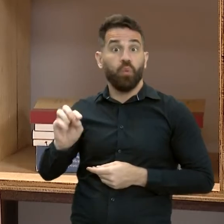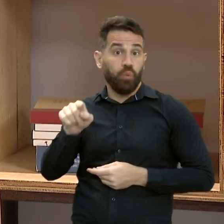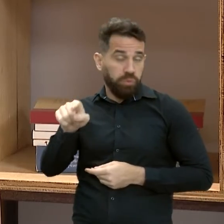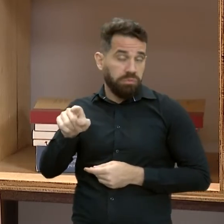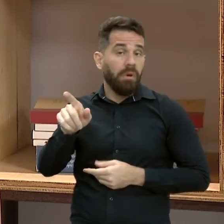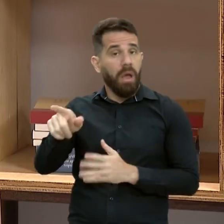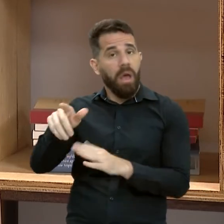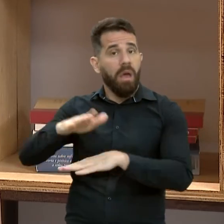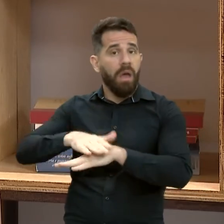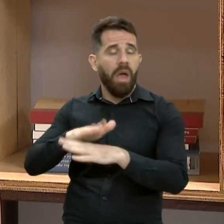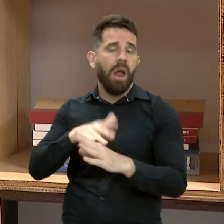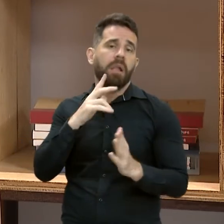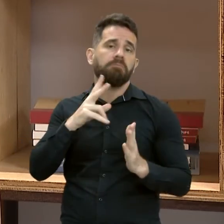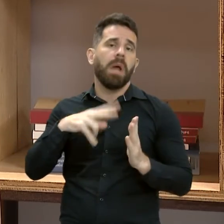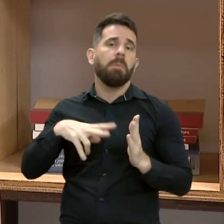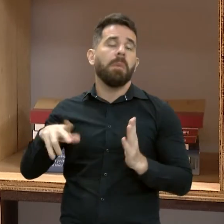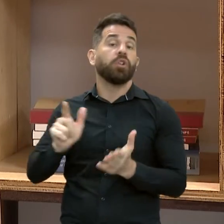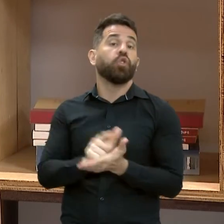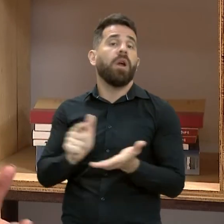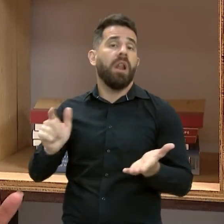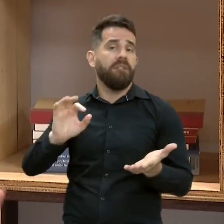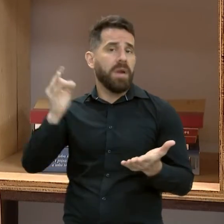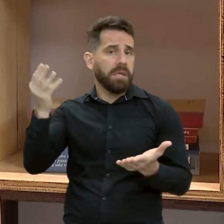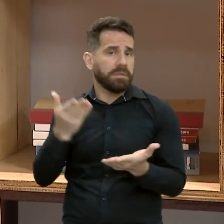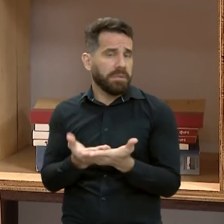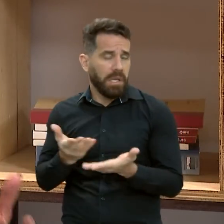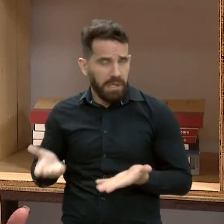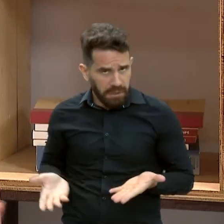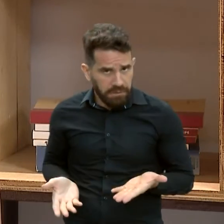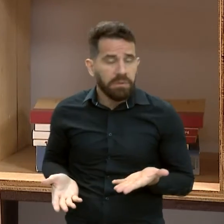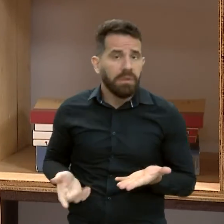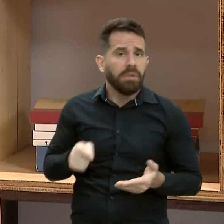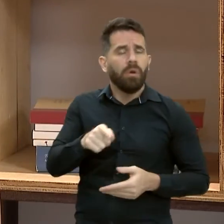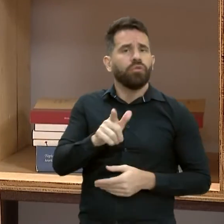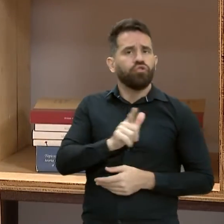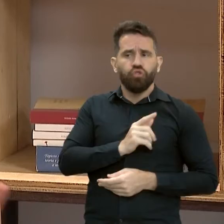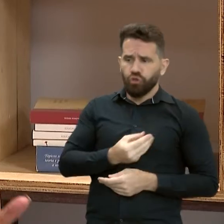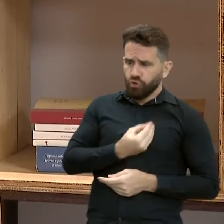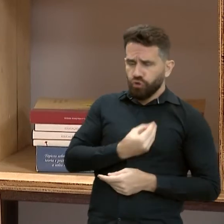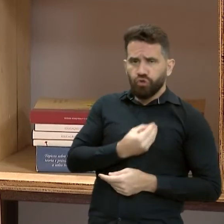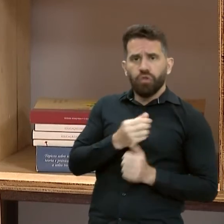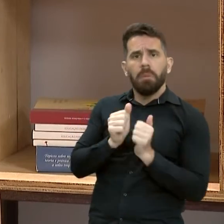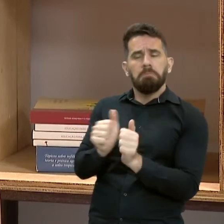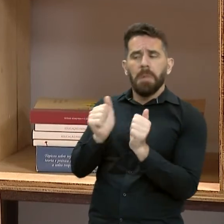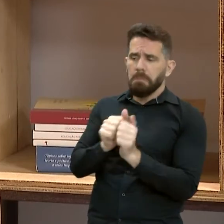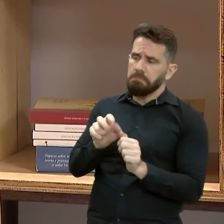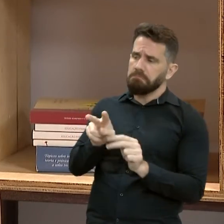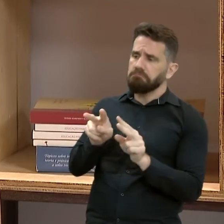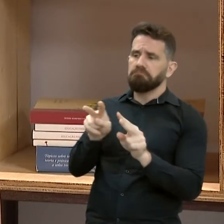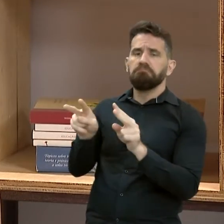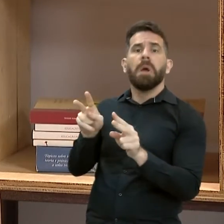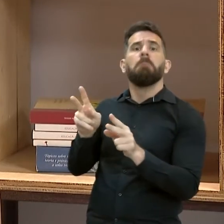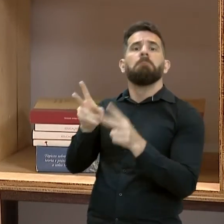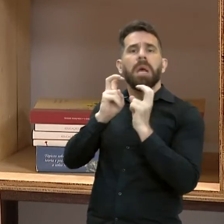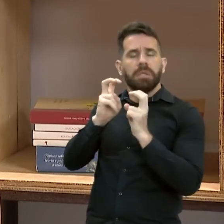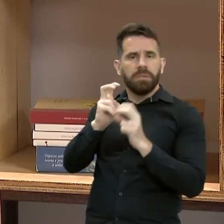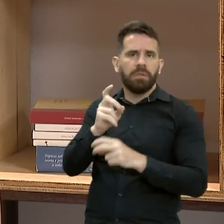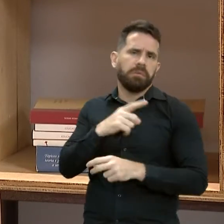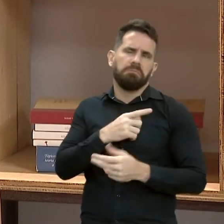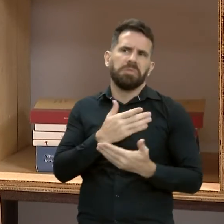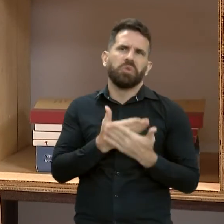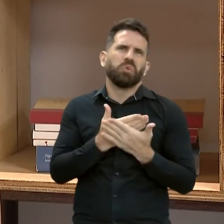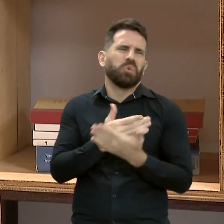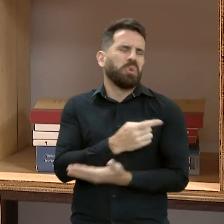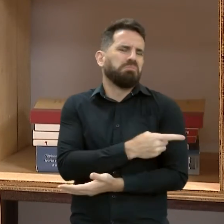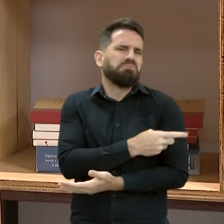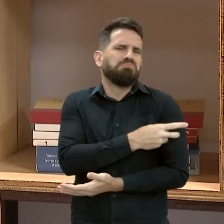Jacinta. Então ela tinha esse convívio com a escrita, com a leitura. Apesar de ter estudado apenas 2, 3